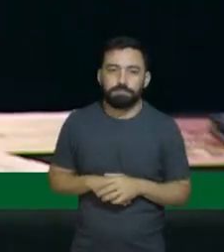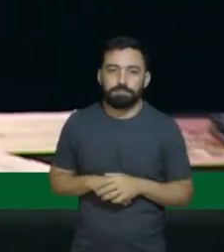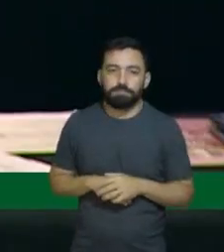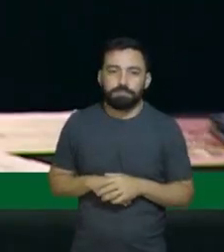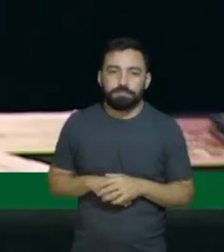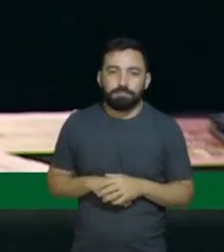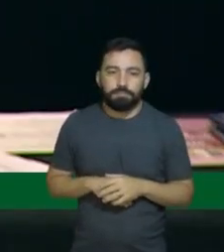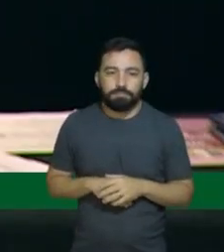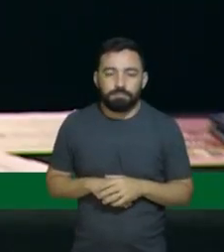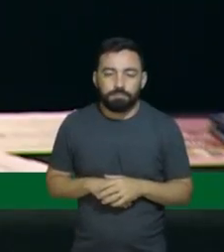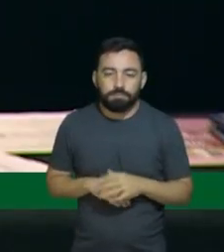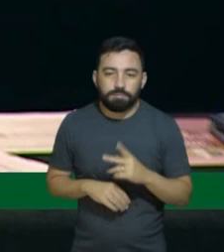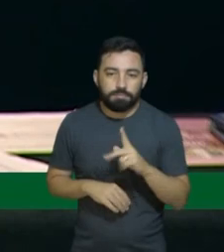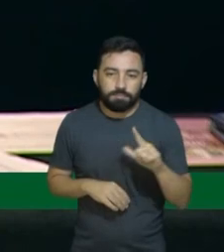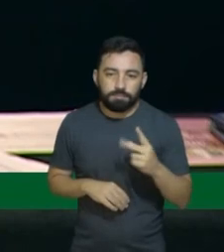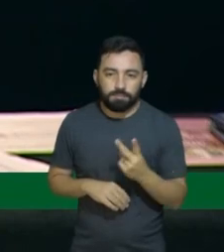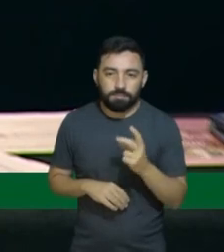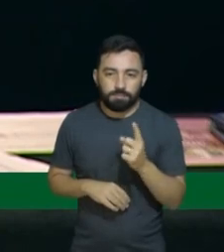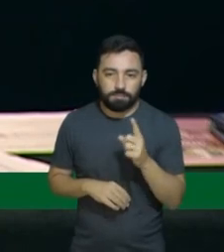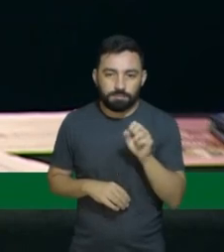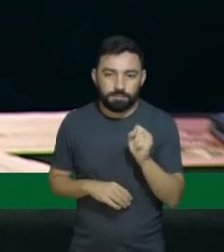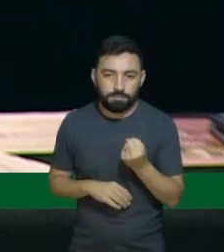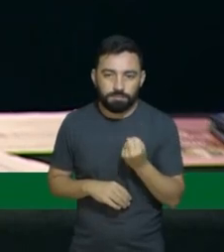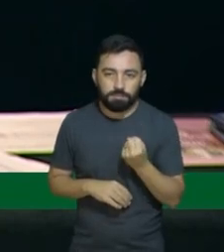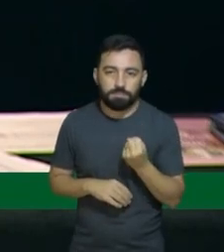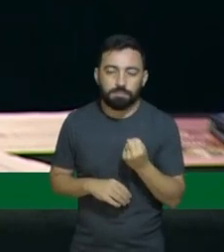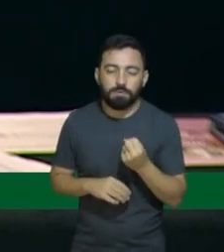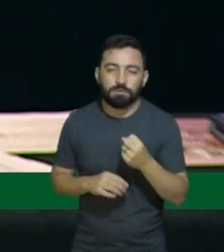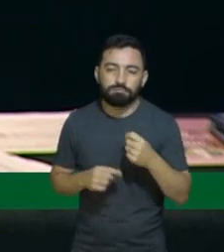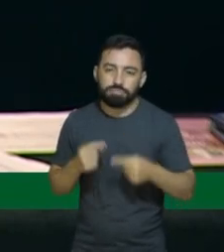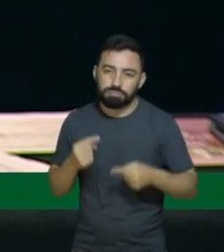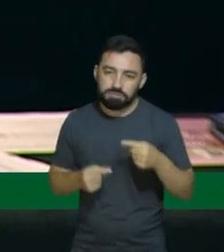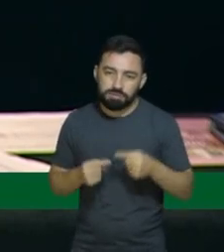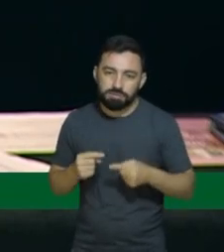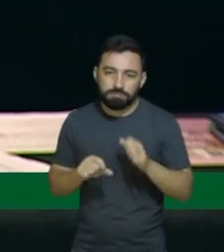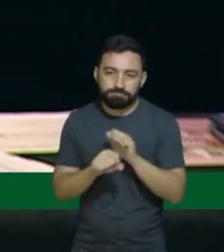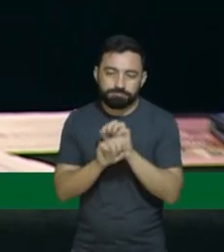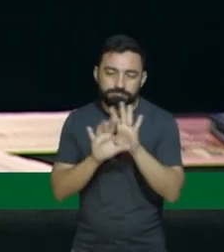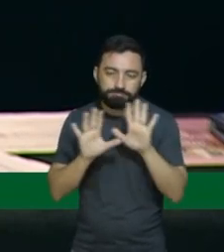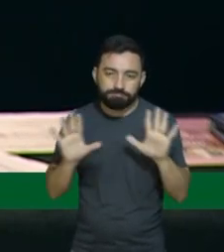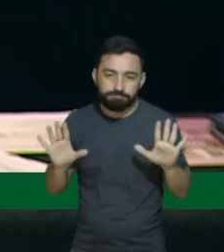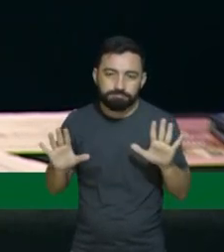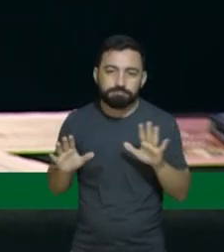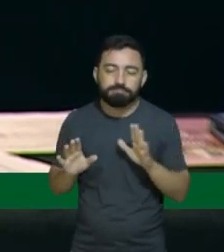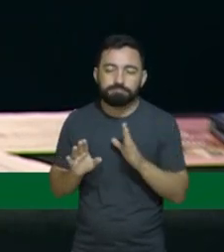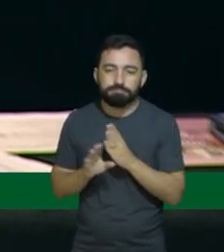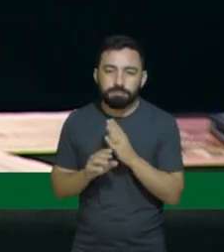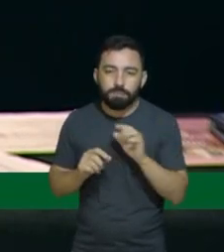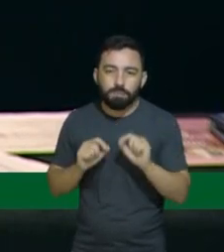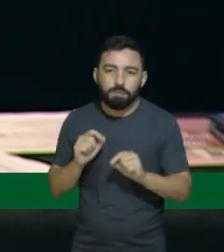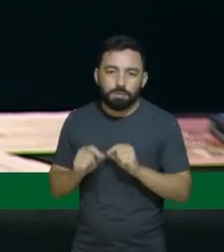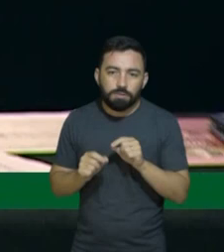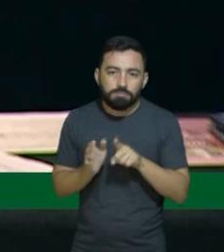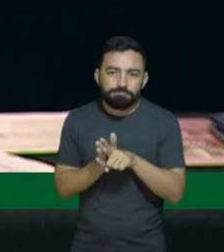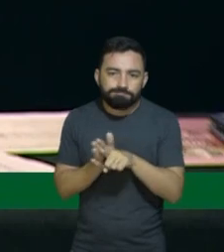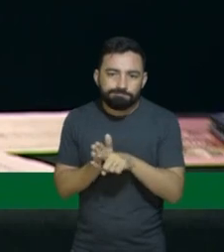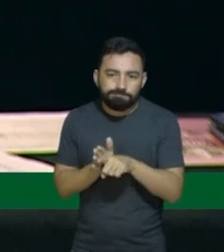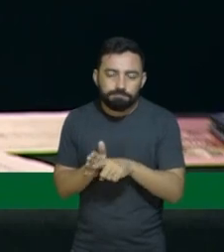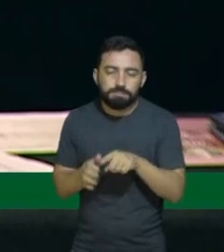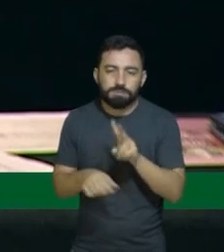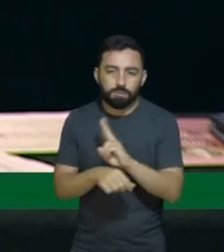obrigado 218 que dispõe sobre a política de transparência da operação manutenção e medidas de segurança de